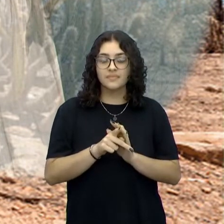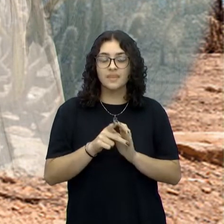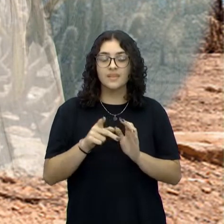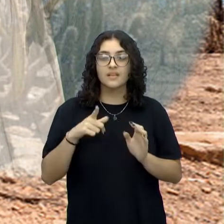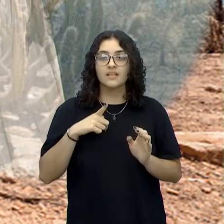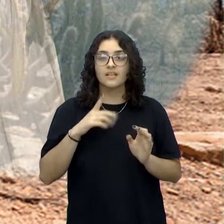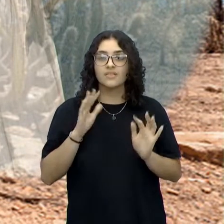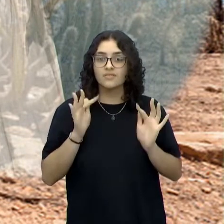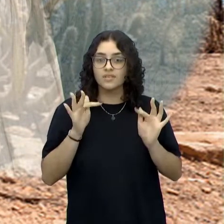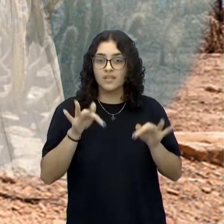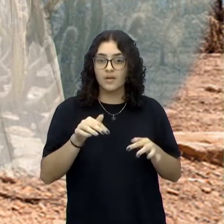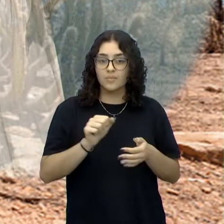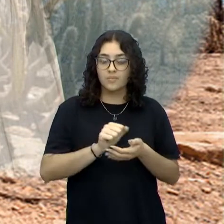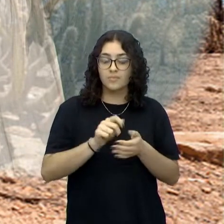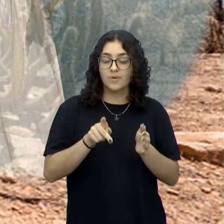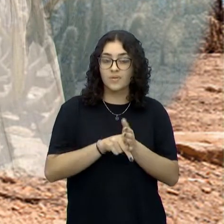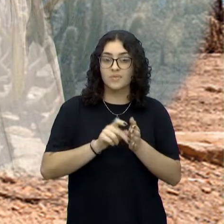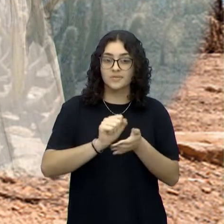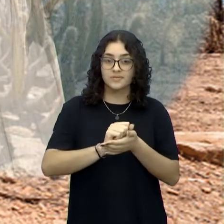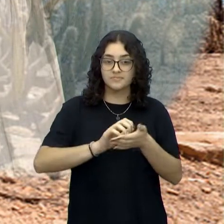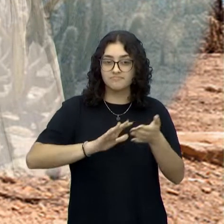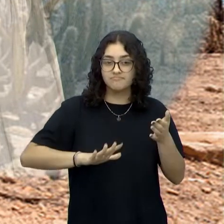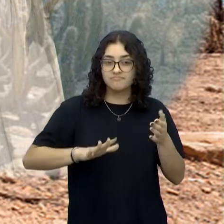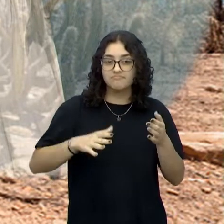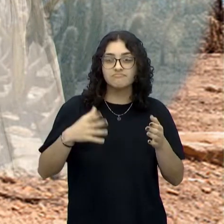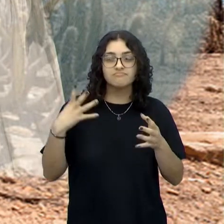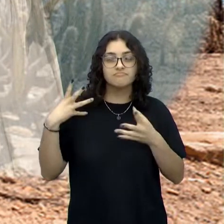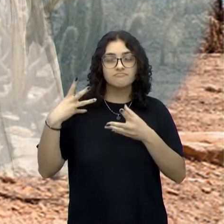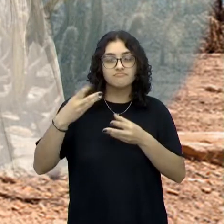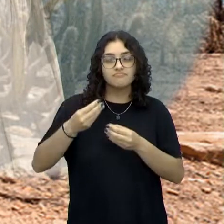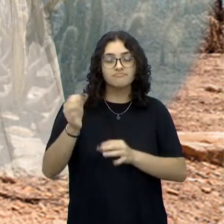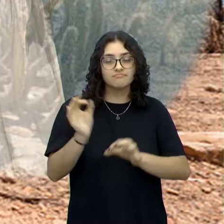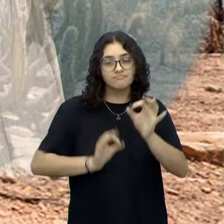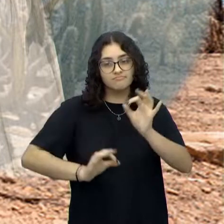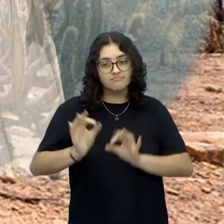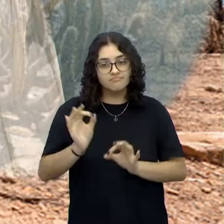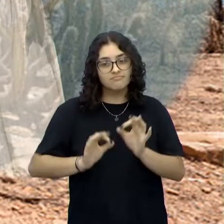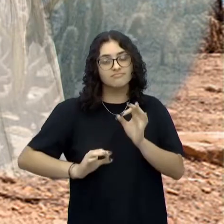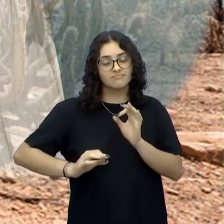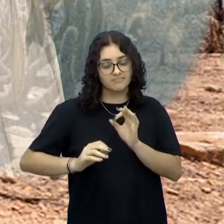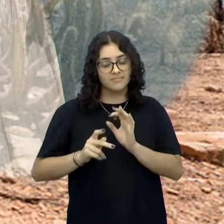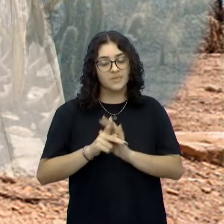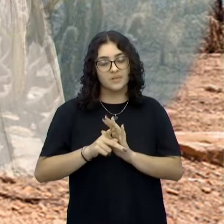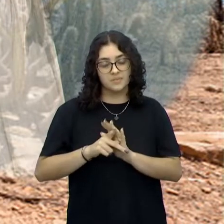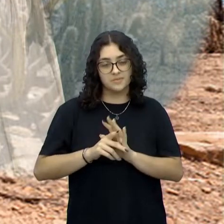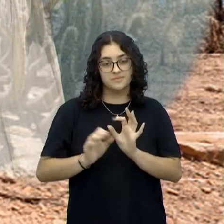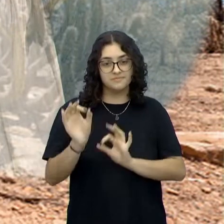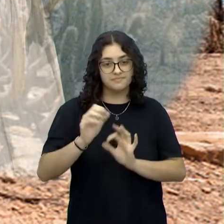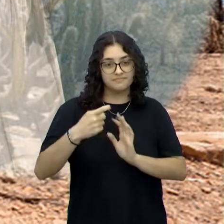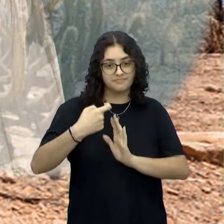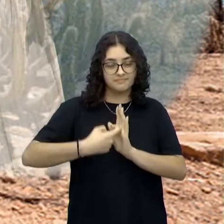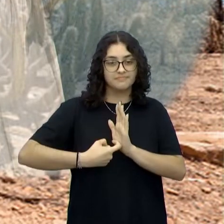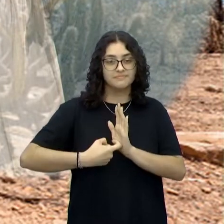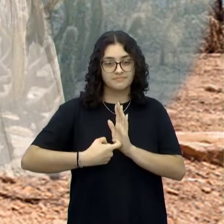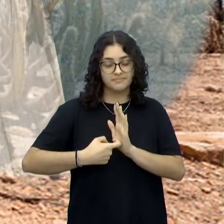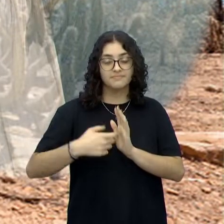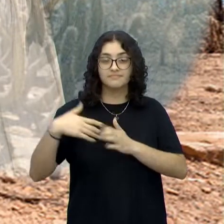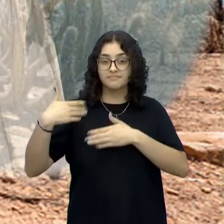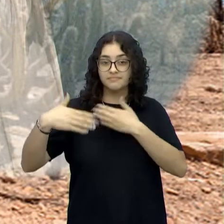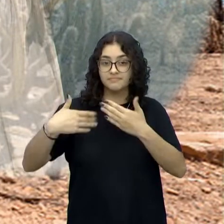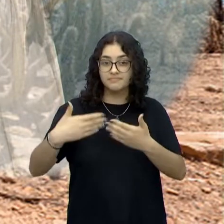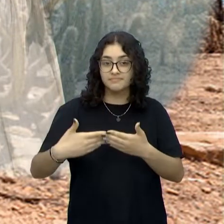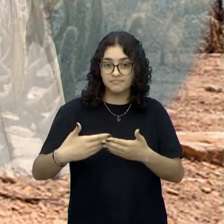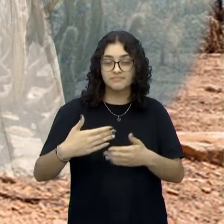né, da nossa atividade, em que a gente vem falando da produção da nossa vídeo resenha. Então, durante a